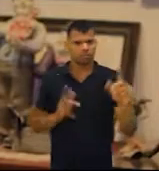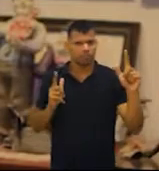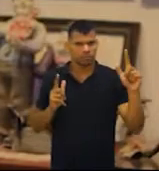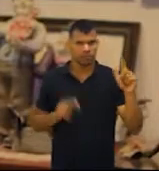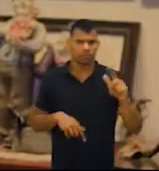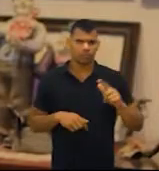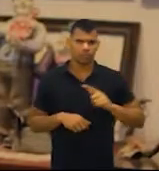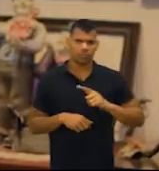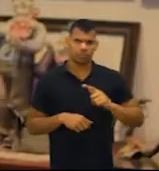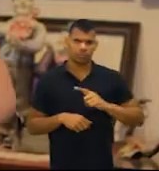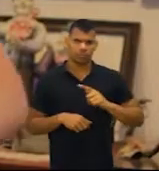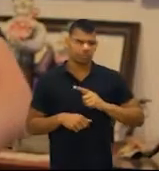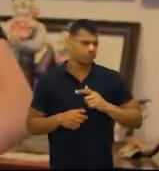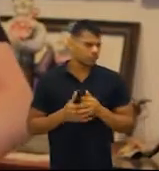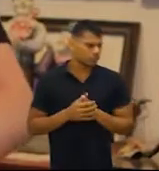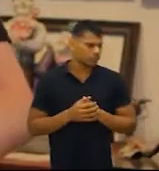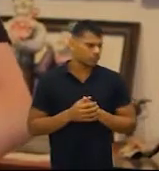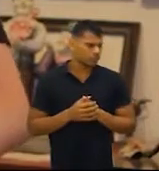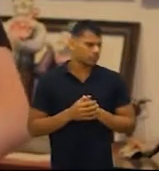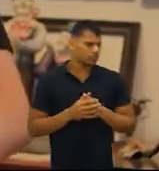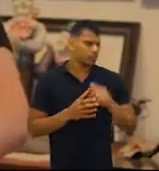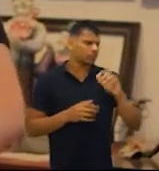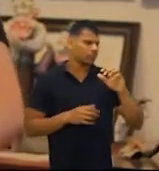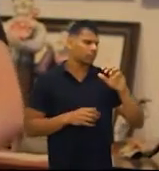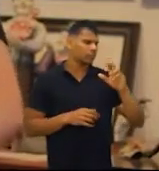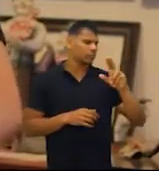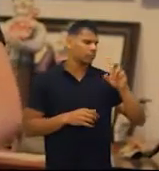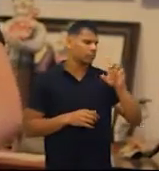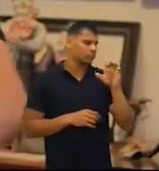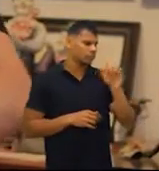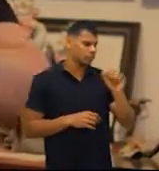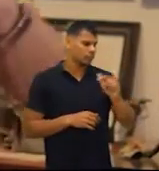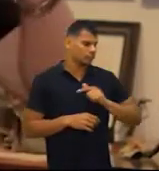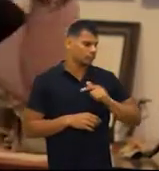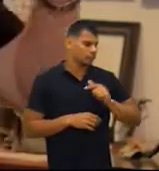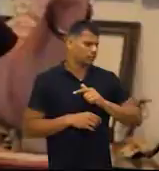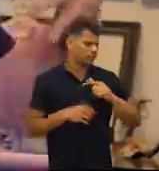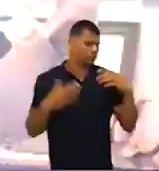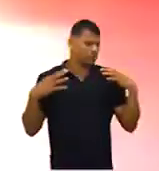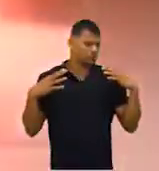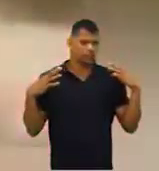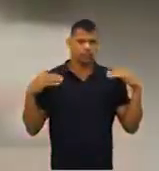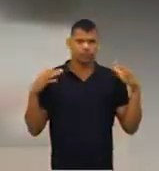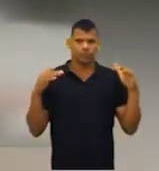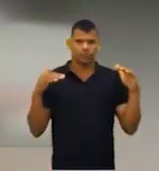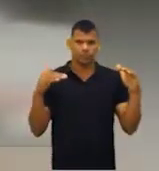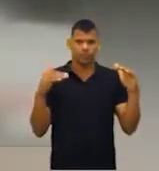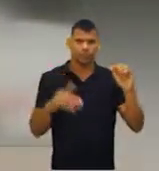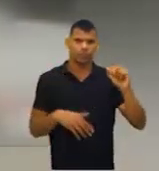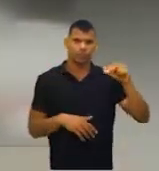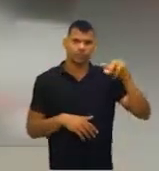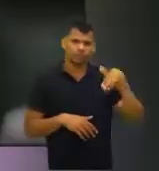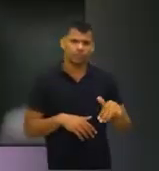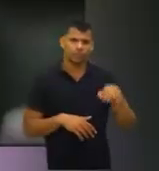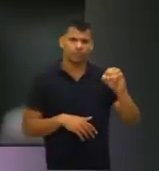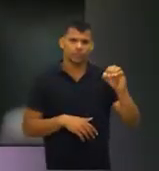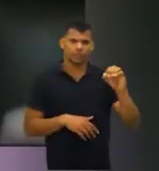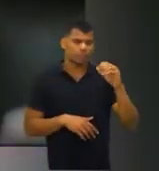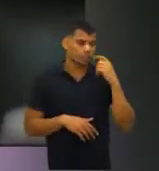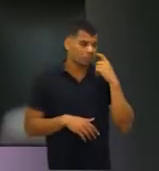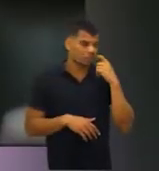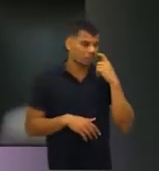totalmente diferente, de fraque, cueca e com asas de anjo. E o Maracanãzinho vai